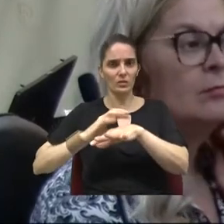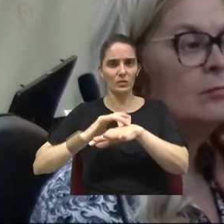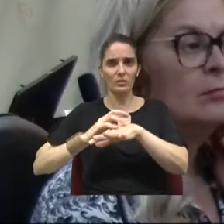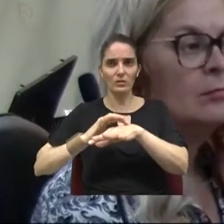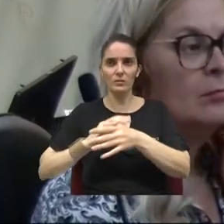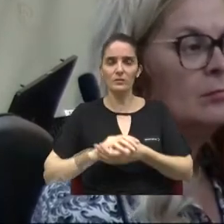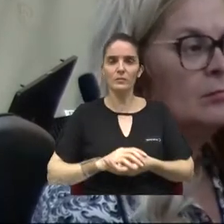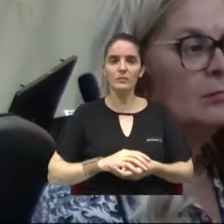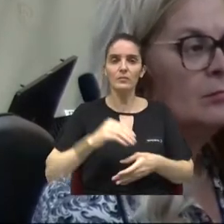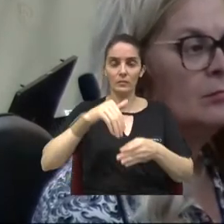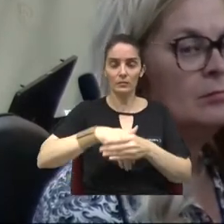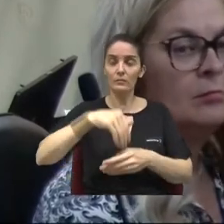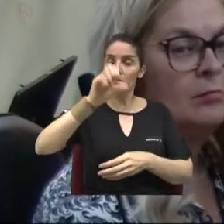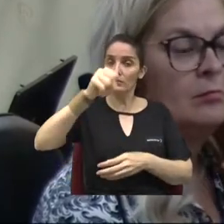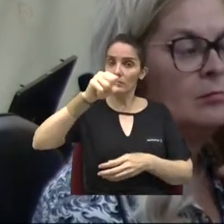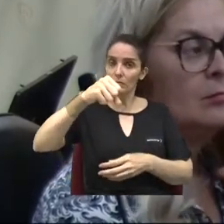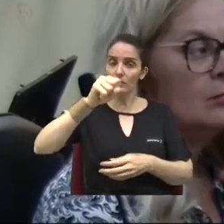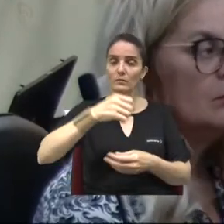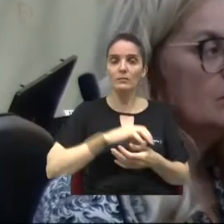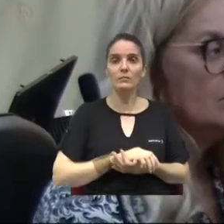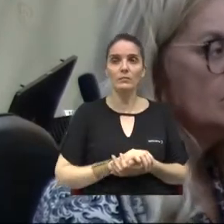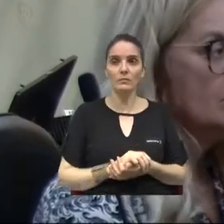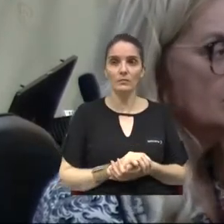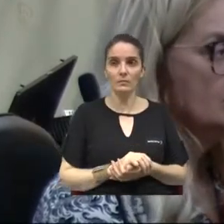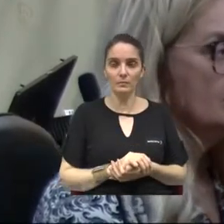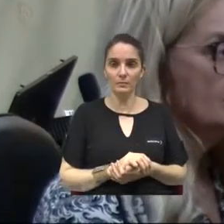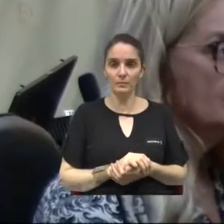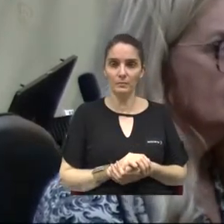adianto aqui meu voto favorável.